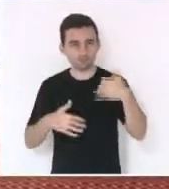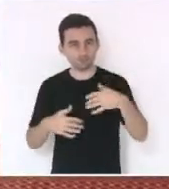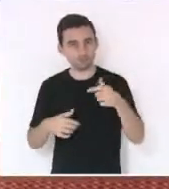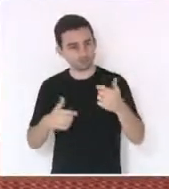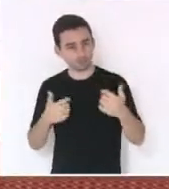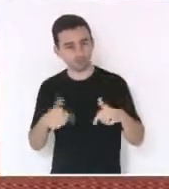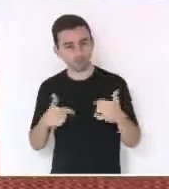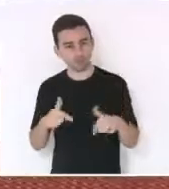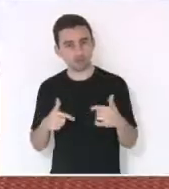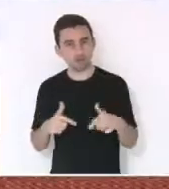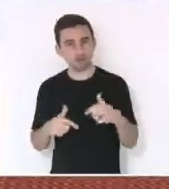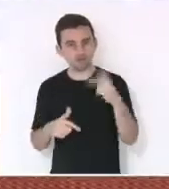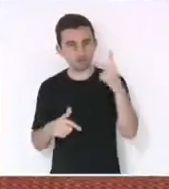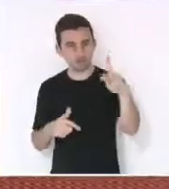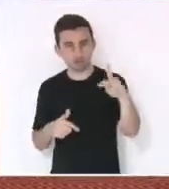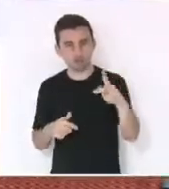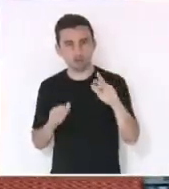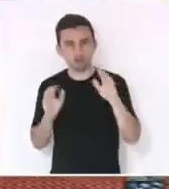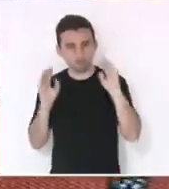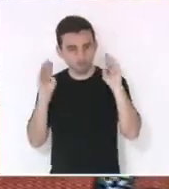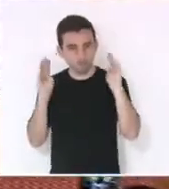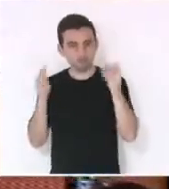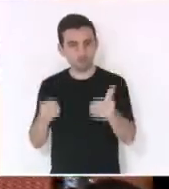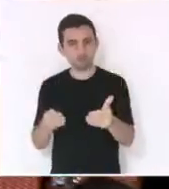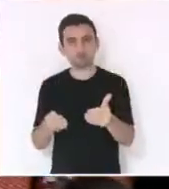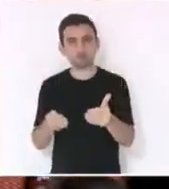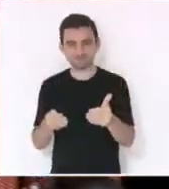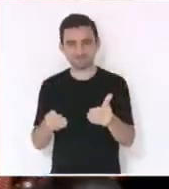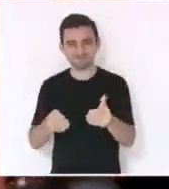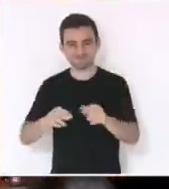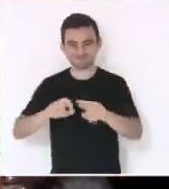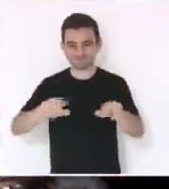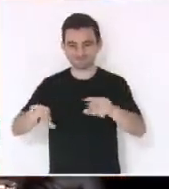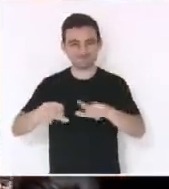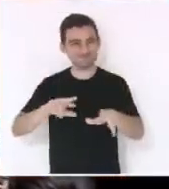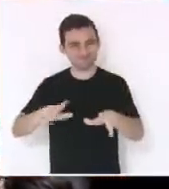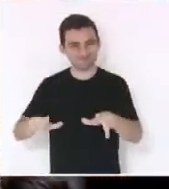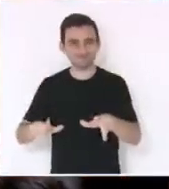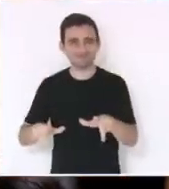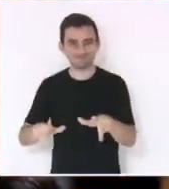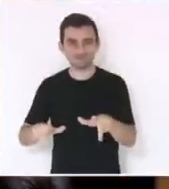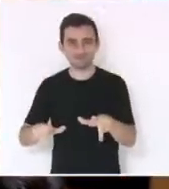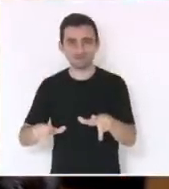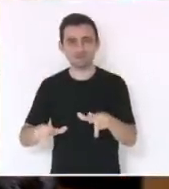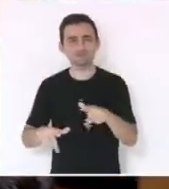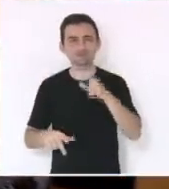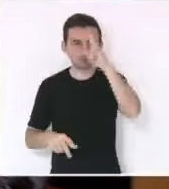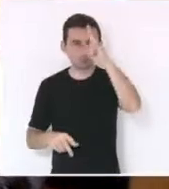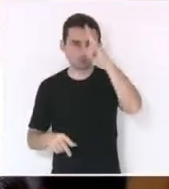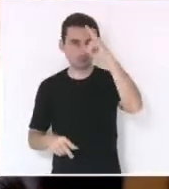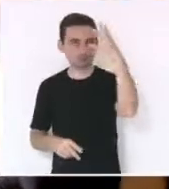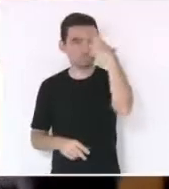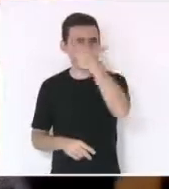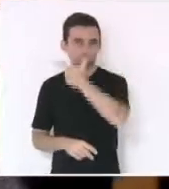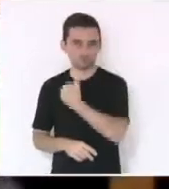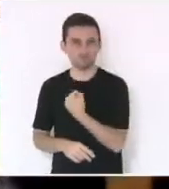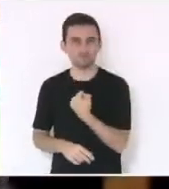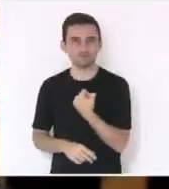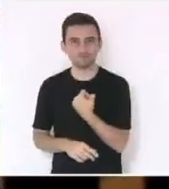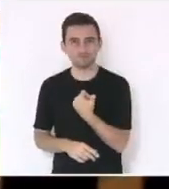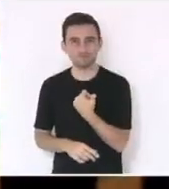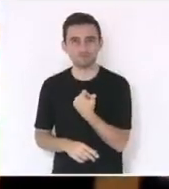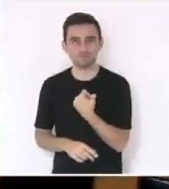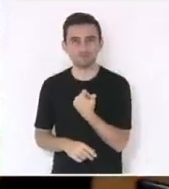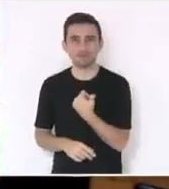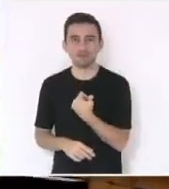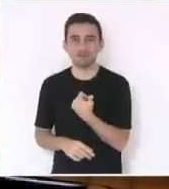também foi muito voltado à diversidade, e uma história também bonita e fantástica, quando da nossa deputada